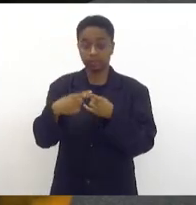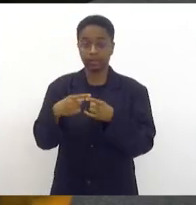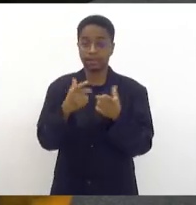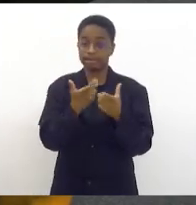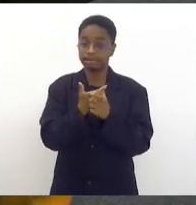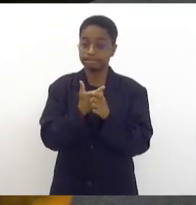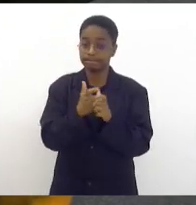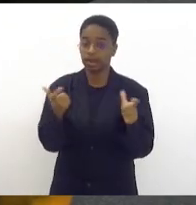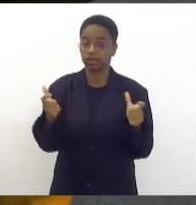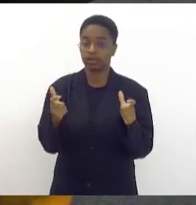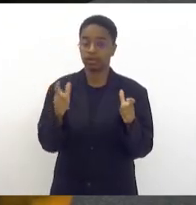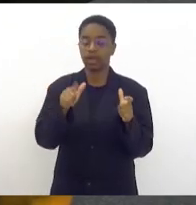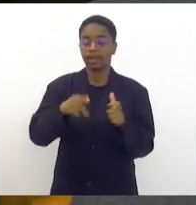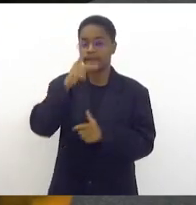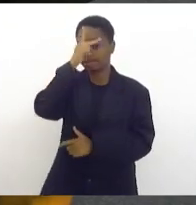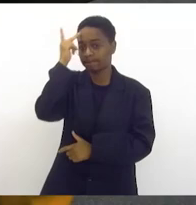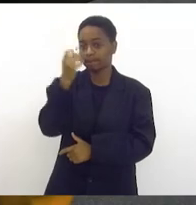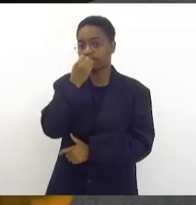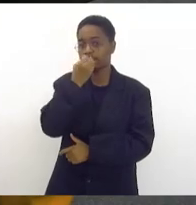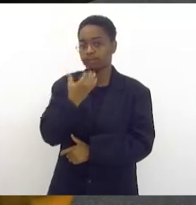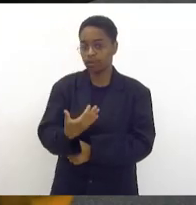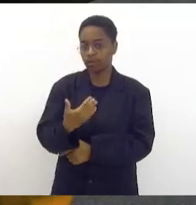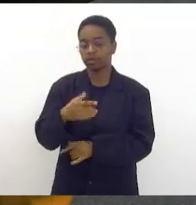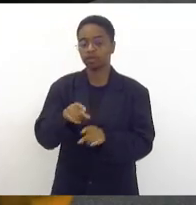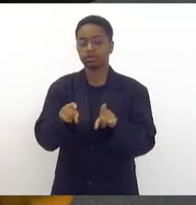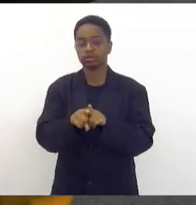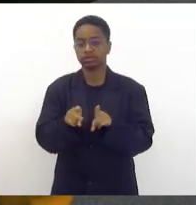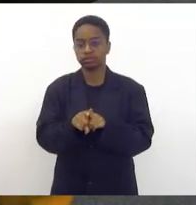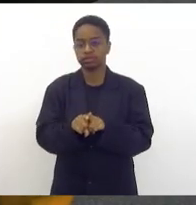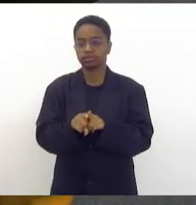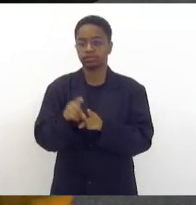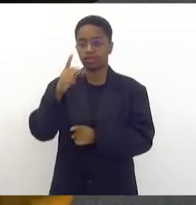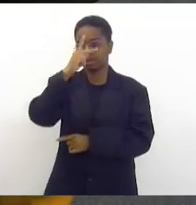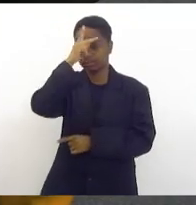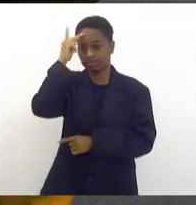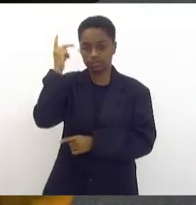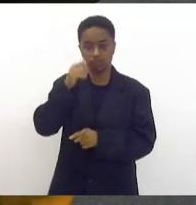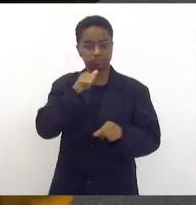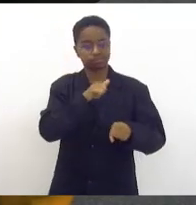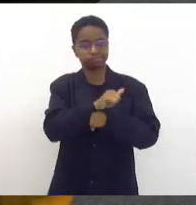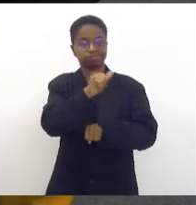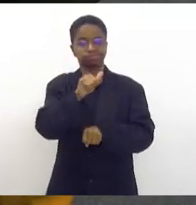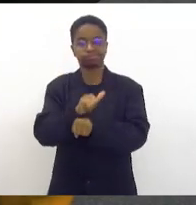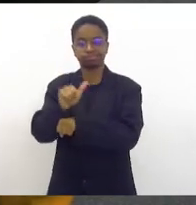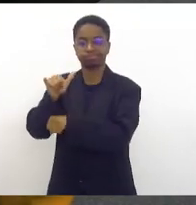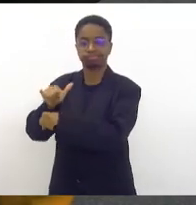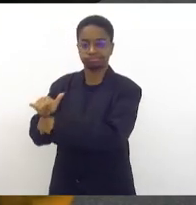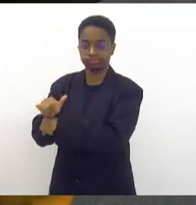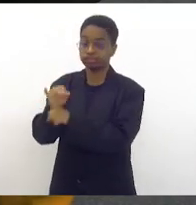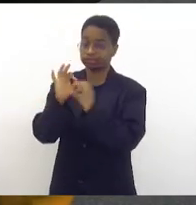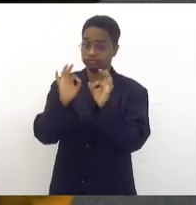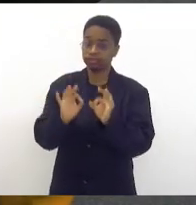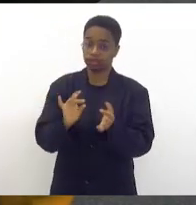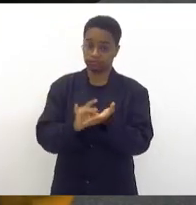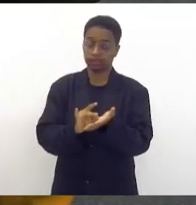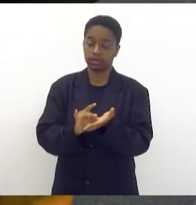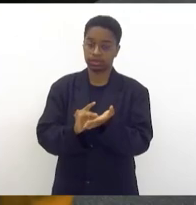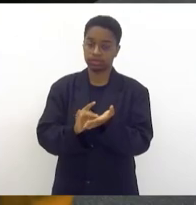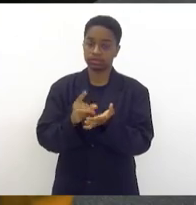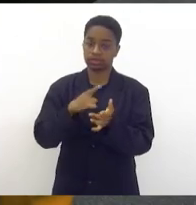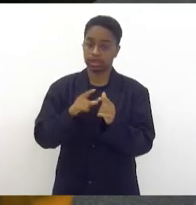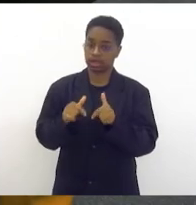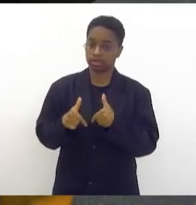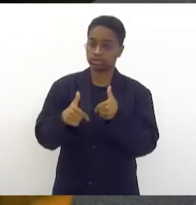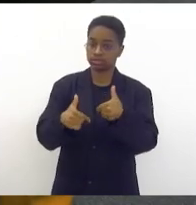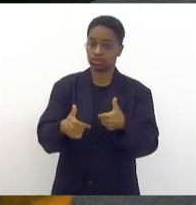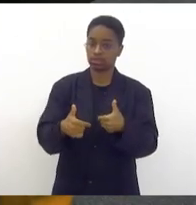maioria são pessoas de bem e que são enganadas. Na verdade, uma ação de